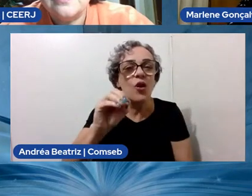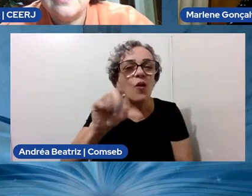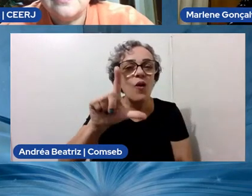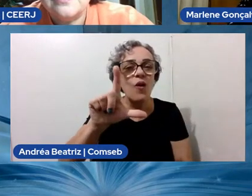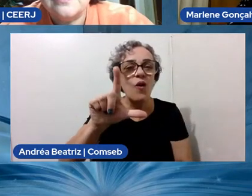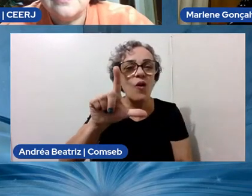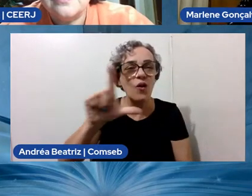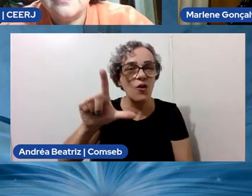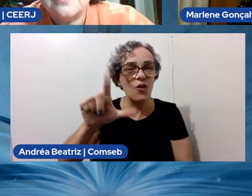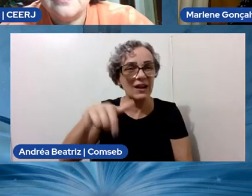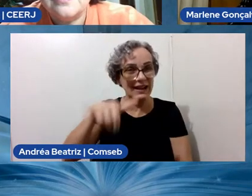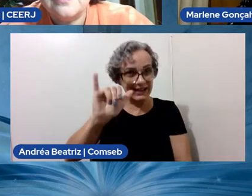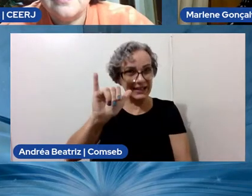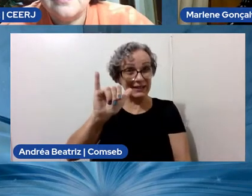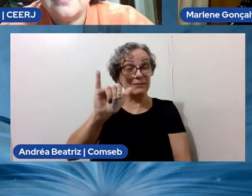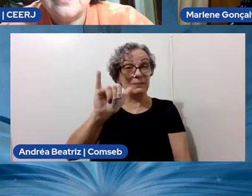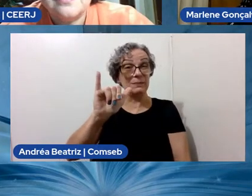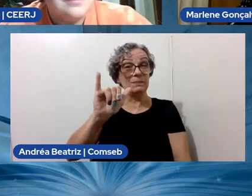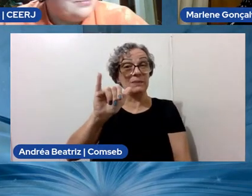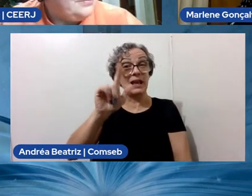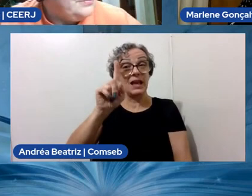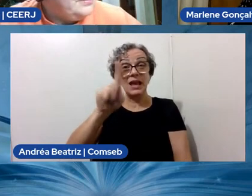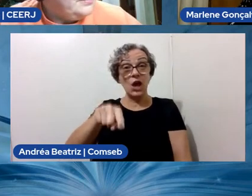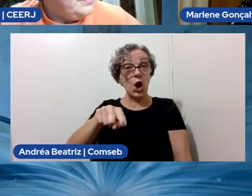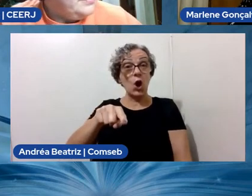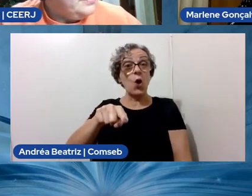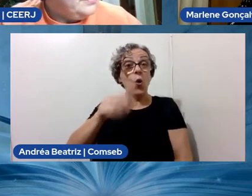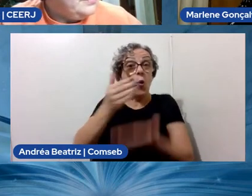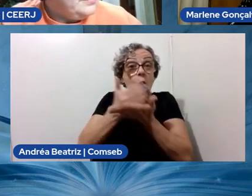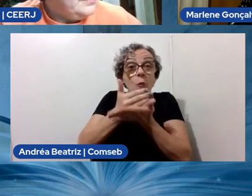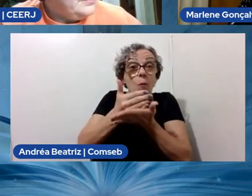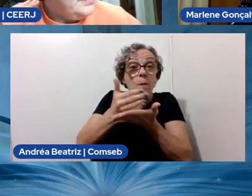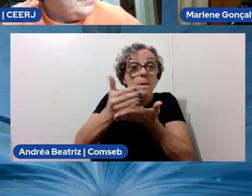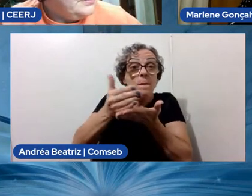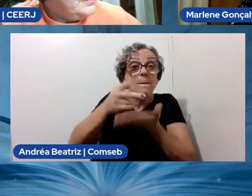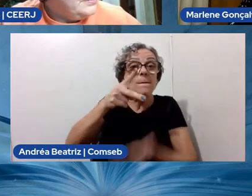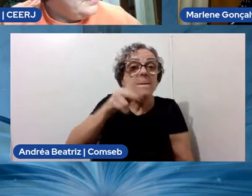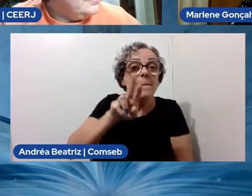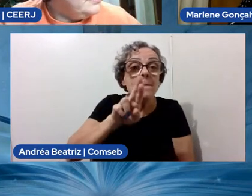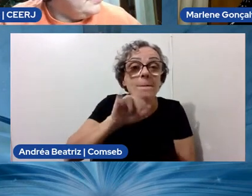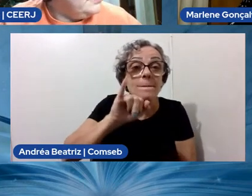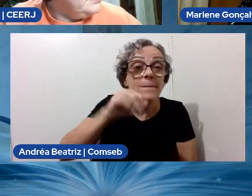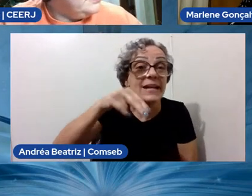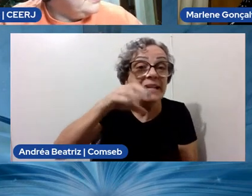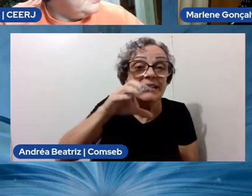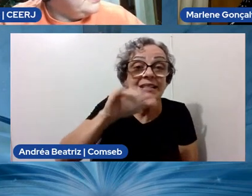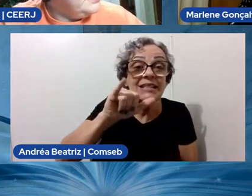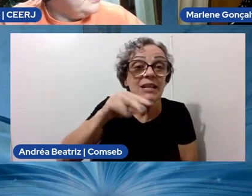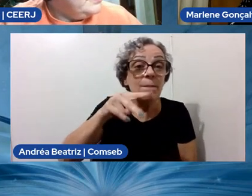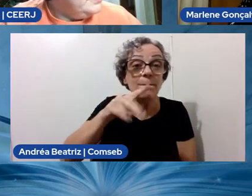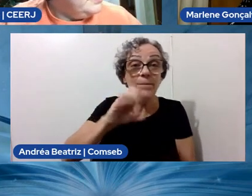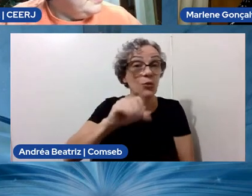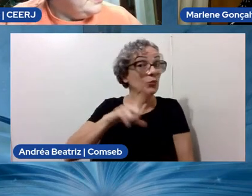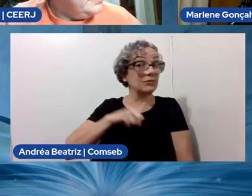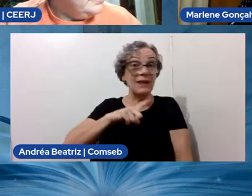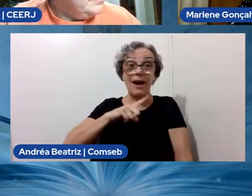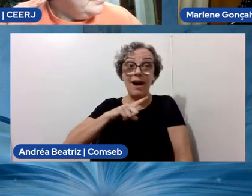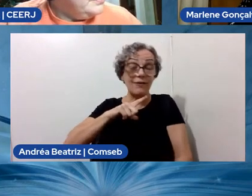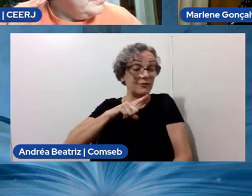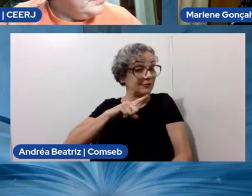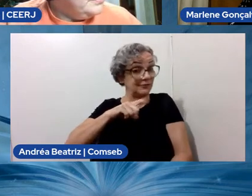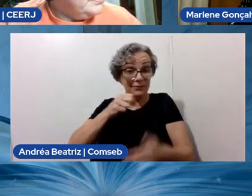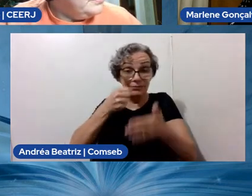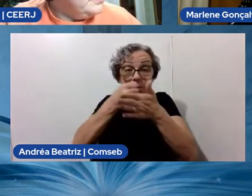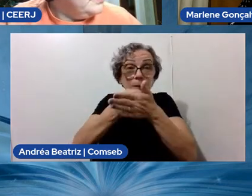latente. Né? O princípio estava latente nos seus cromossomos. Foi retirada uma célula e